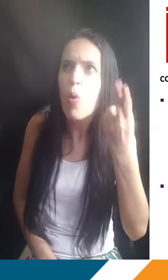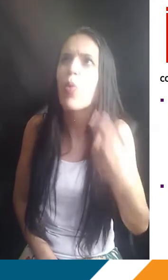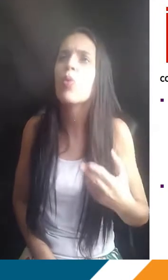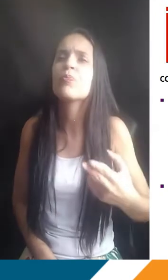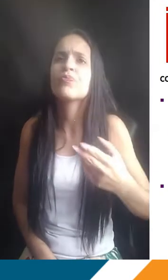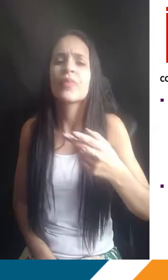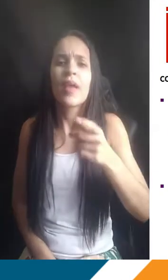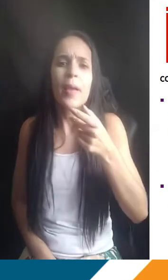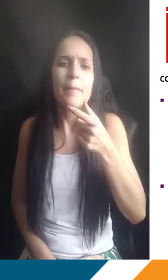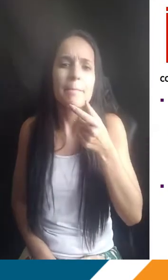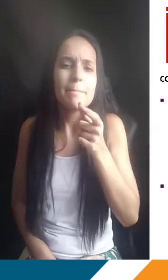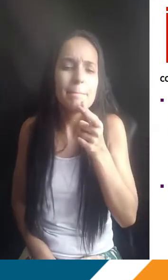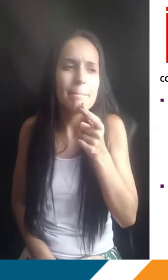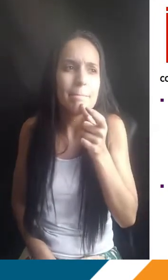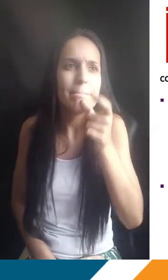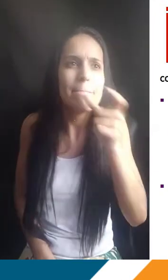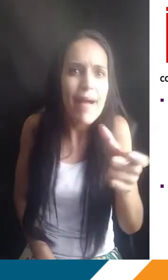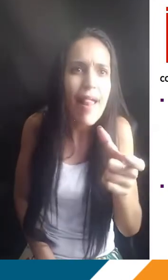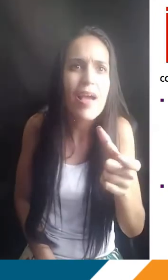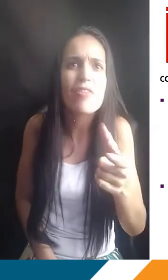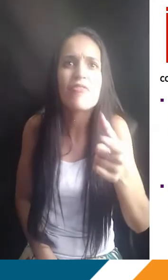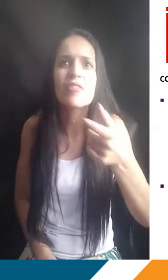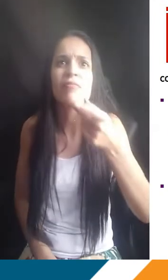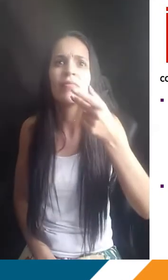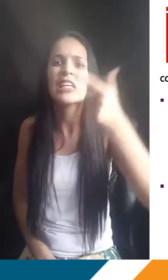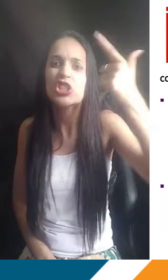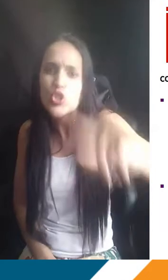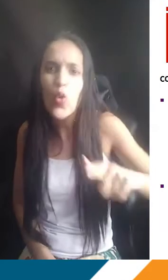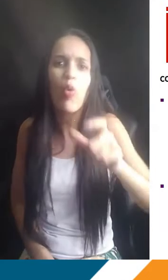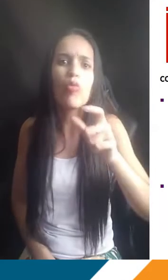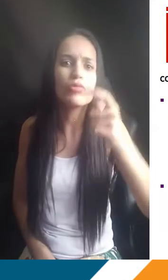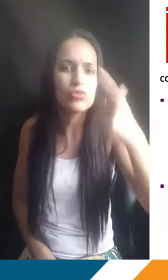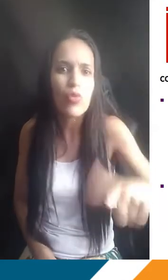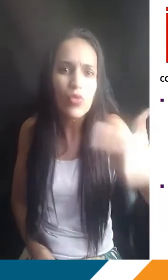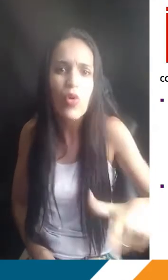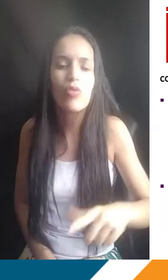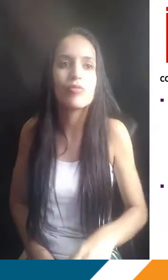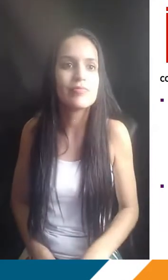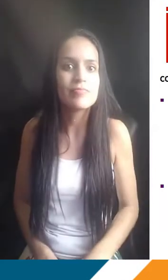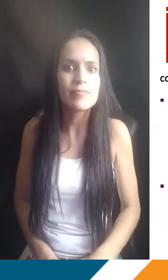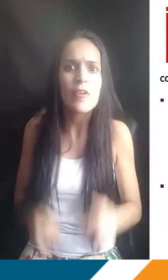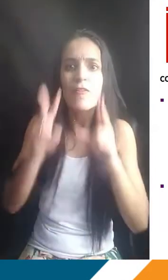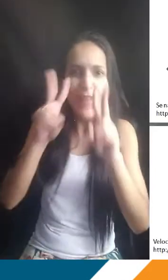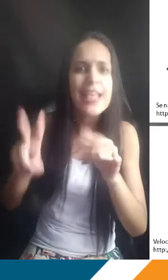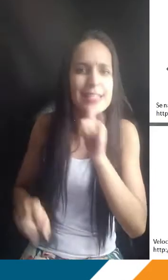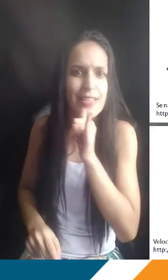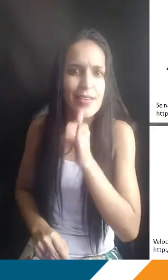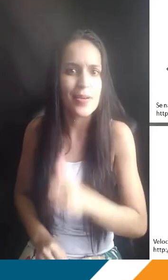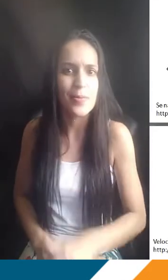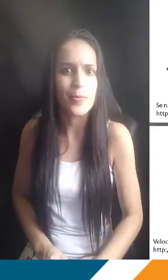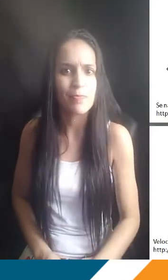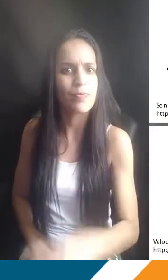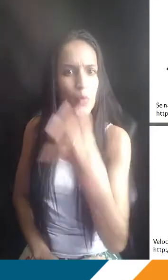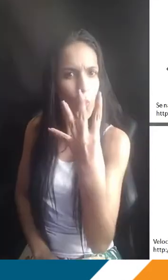é marcado esses poemas por uma ausência de subjetividade ou uma ausência de eu lírico. Como é que isso funciona?